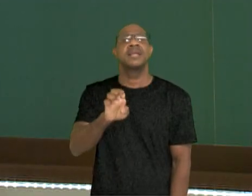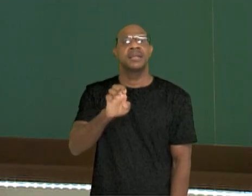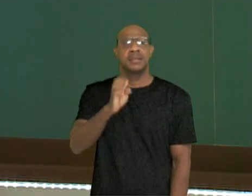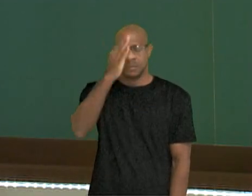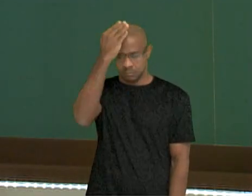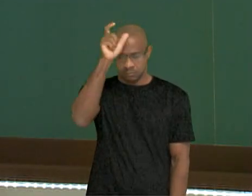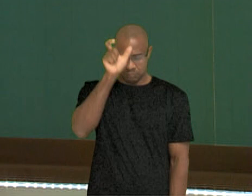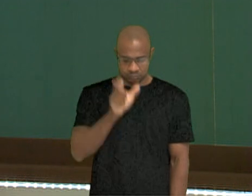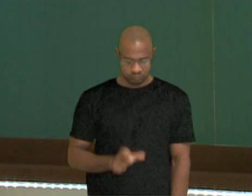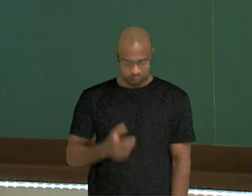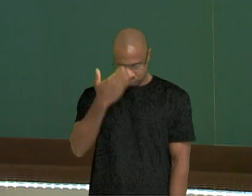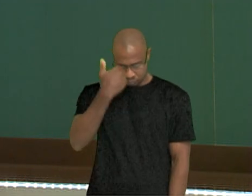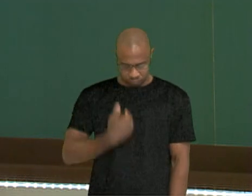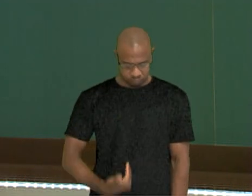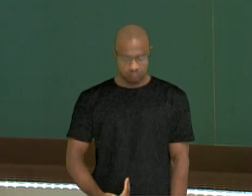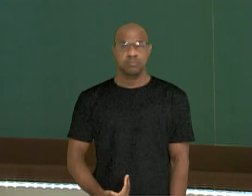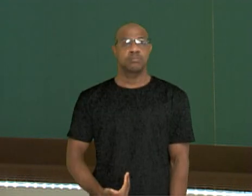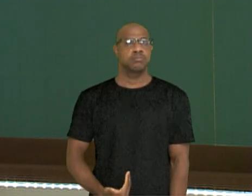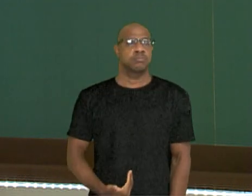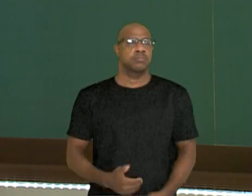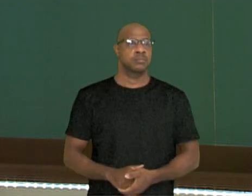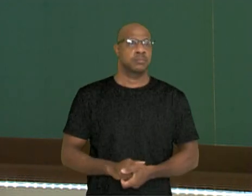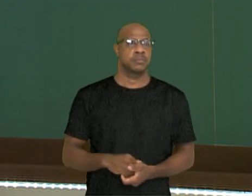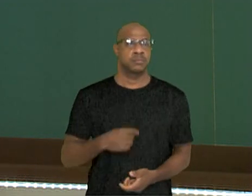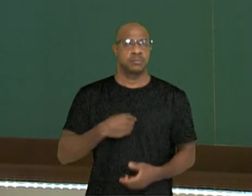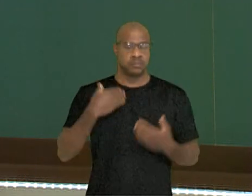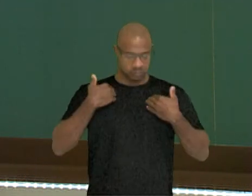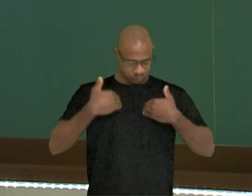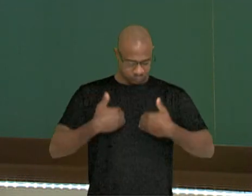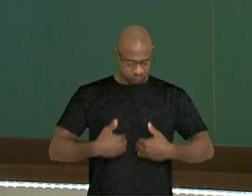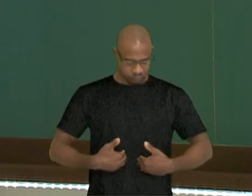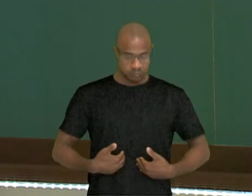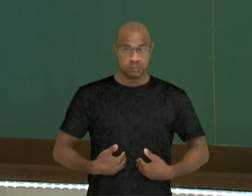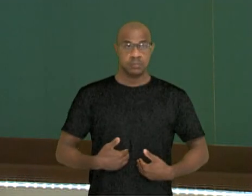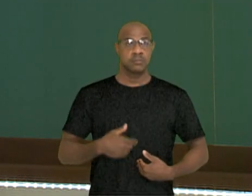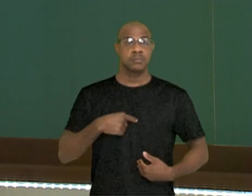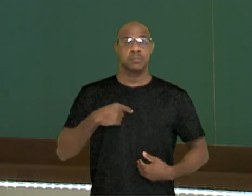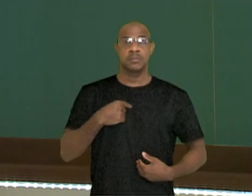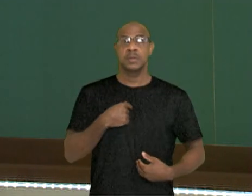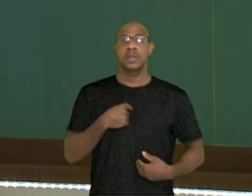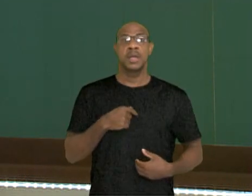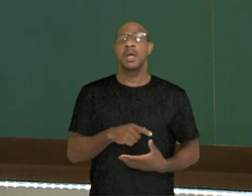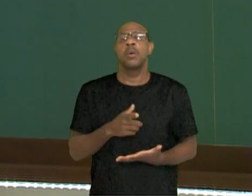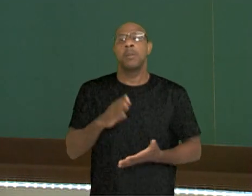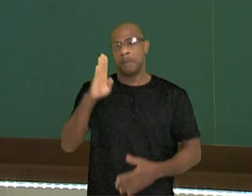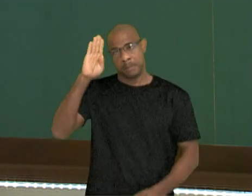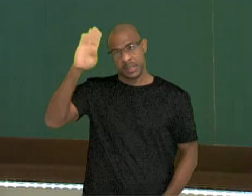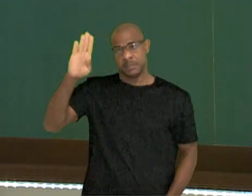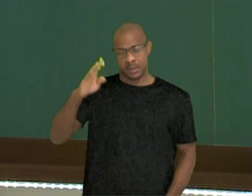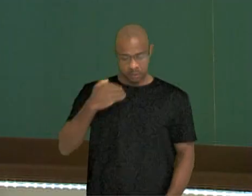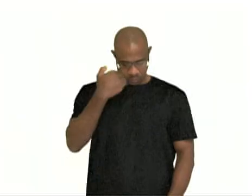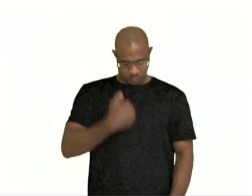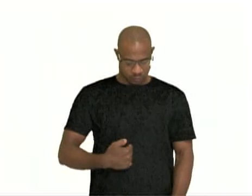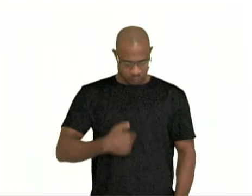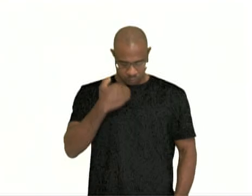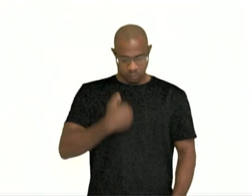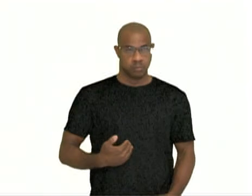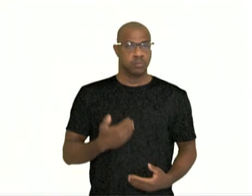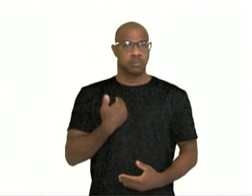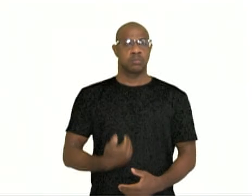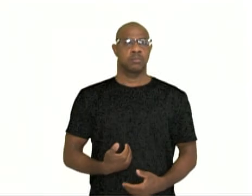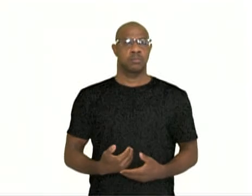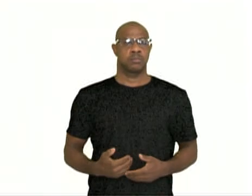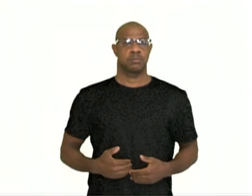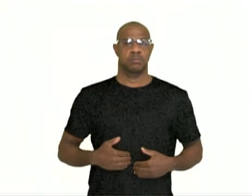Olha lá. O centro de gravidade de um corpo é o ponto onde pode ser considerada